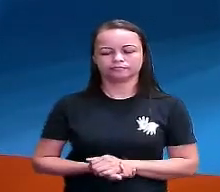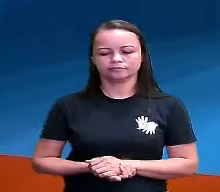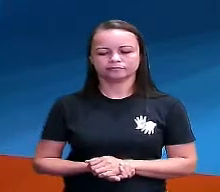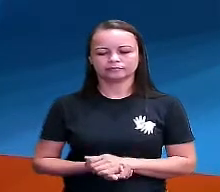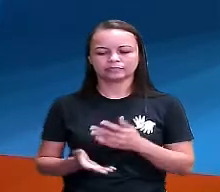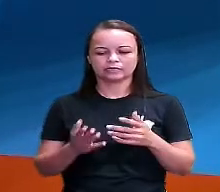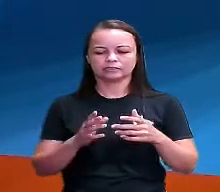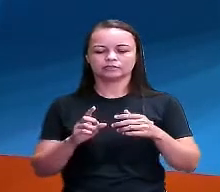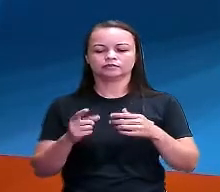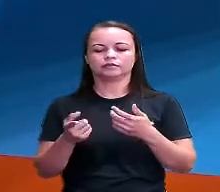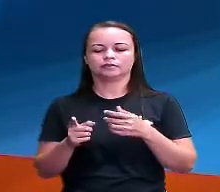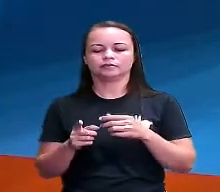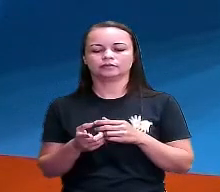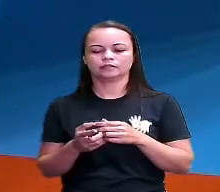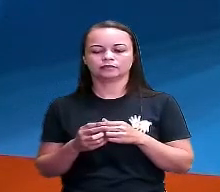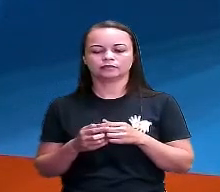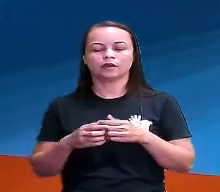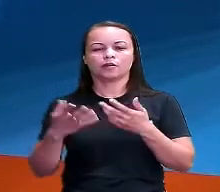Parcela,